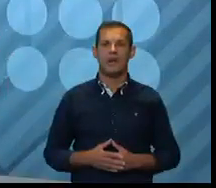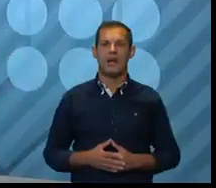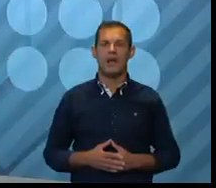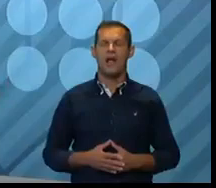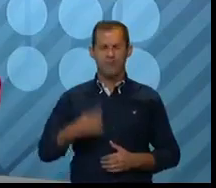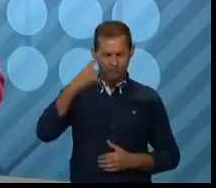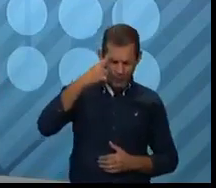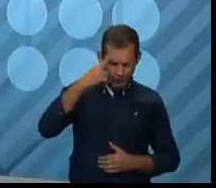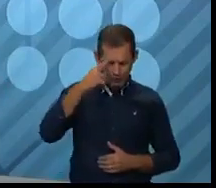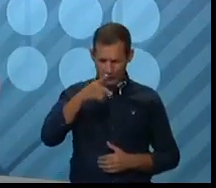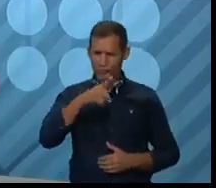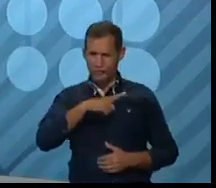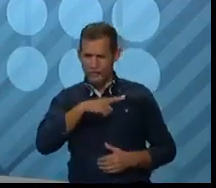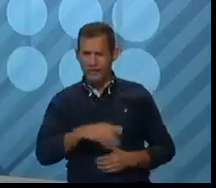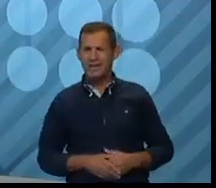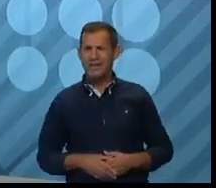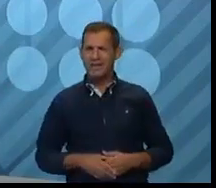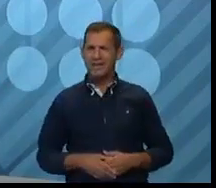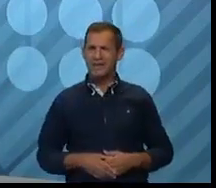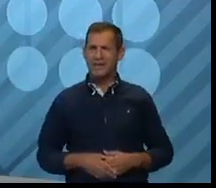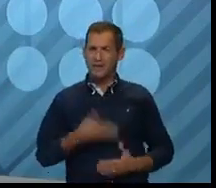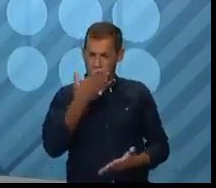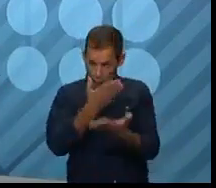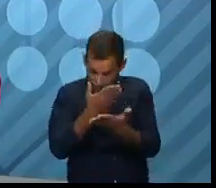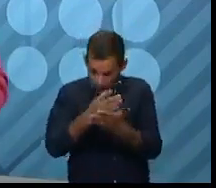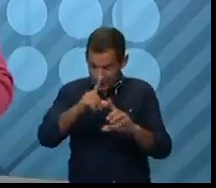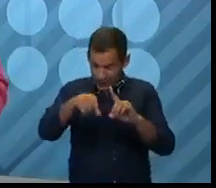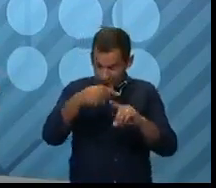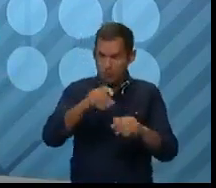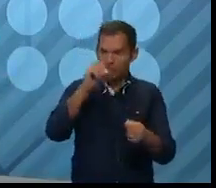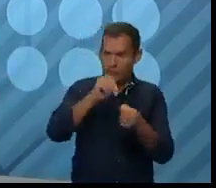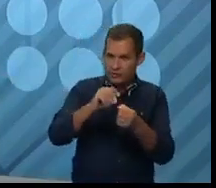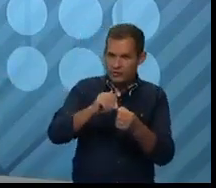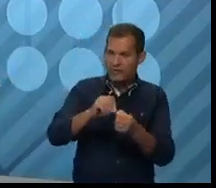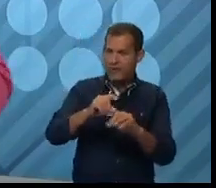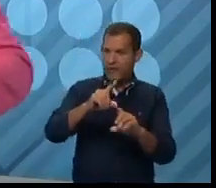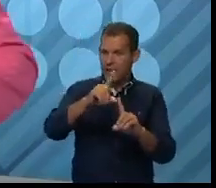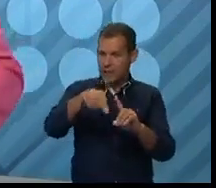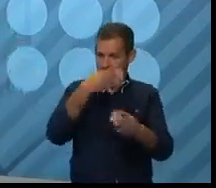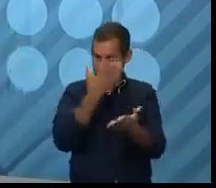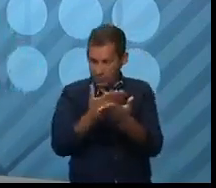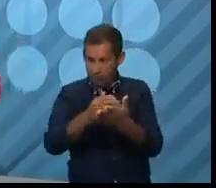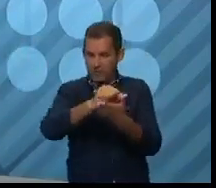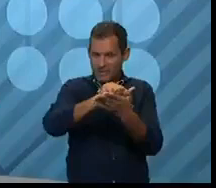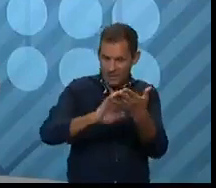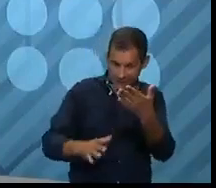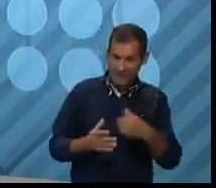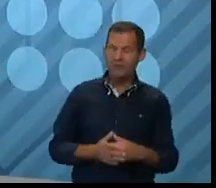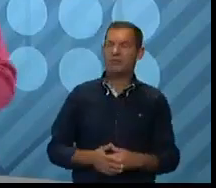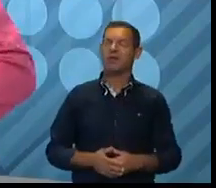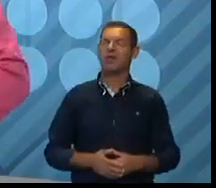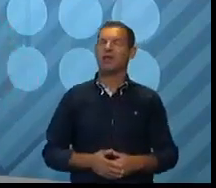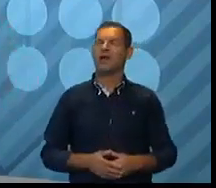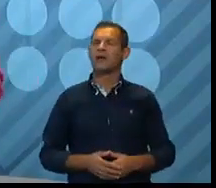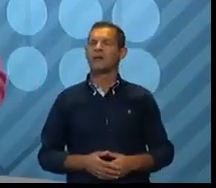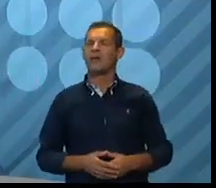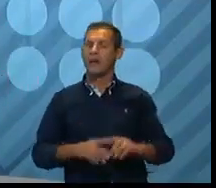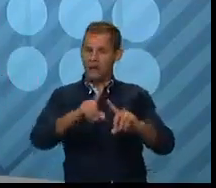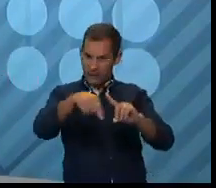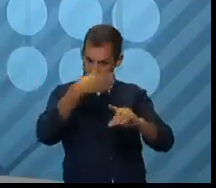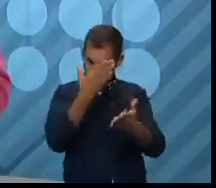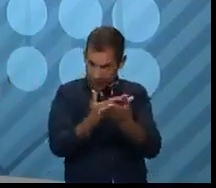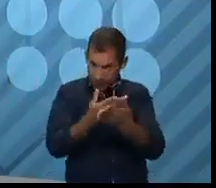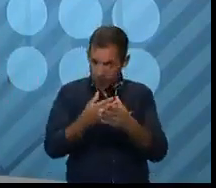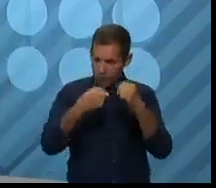as dúvidas, né, que vocês tiverem ao longo dos seus estudos, depois que realizarem após aulas, as atividades, né, referentes após